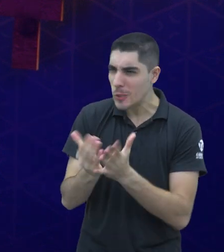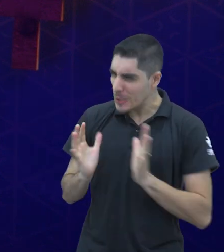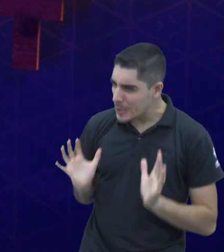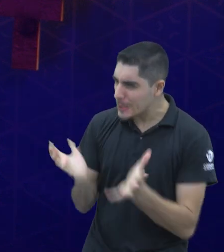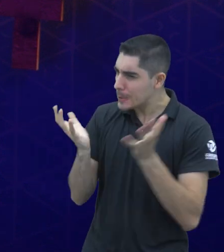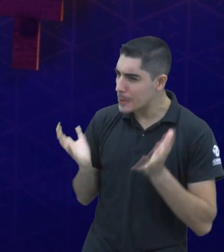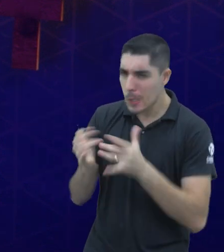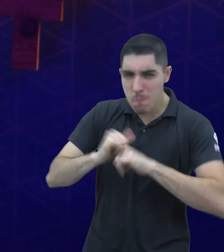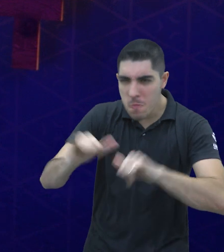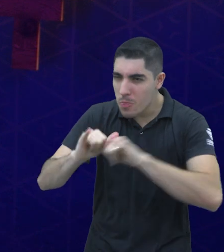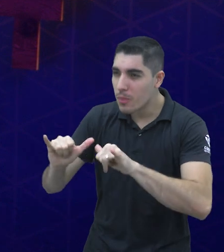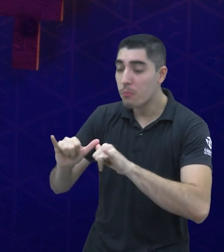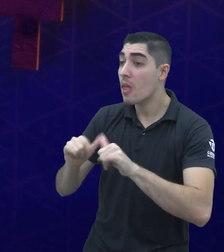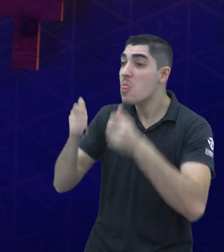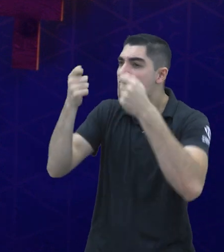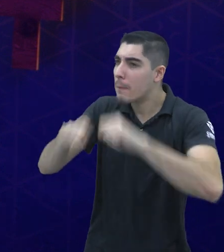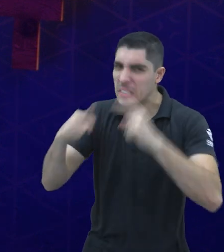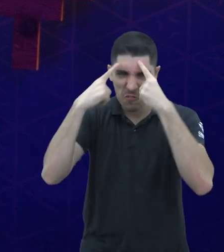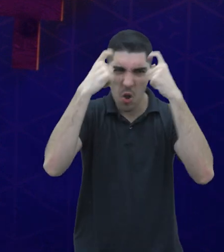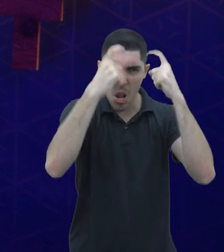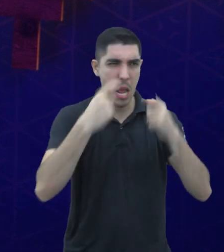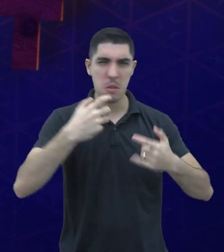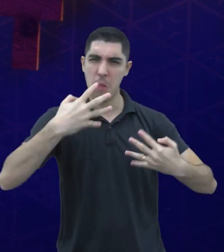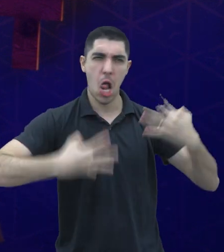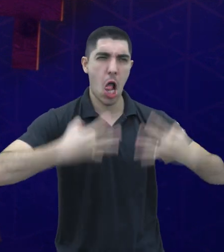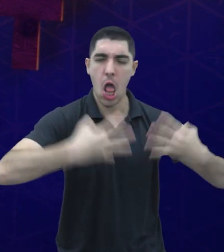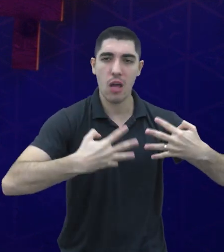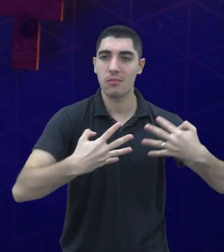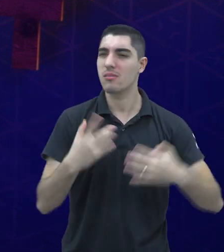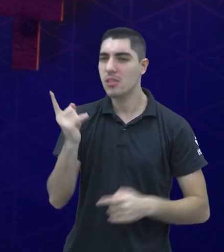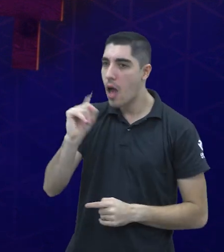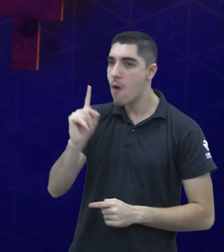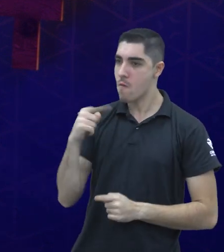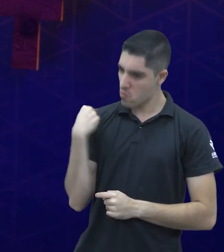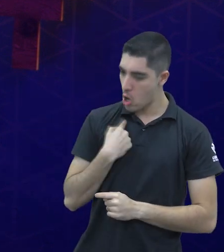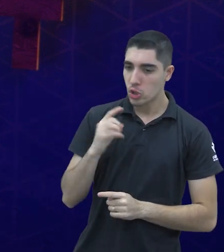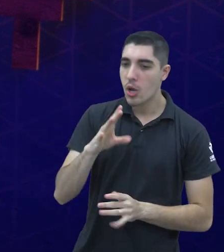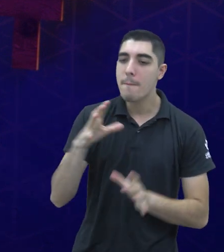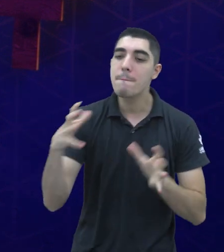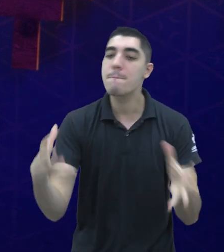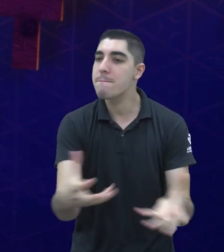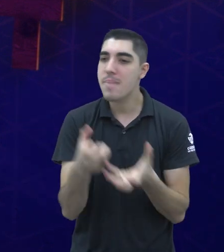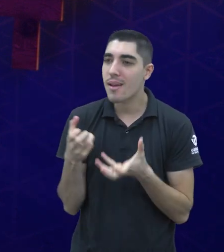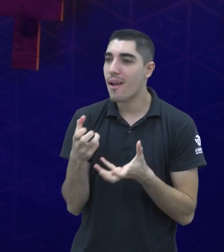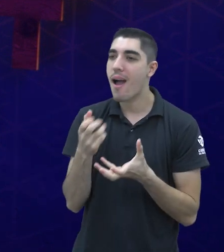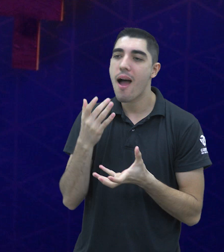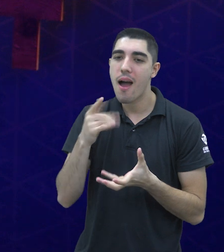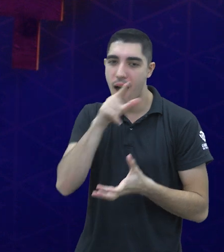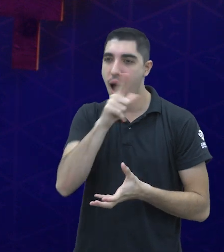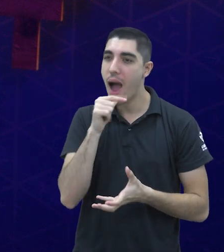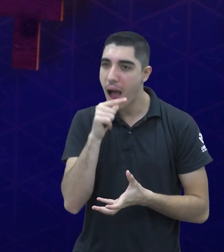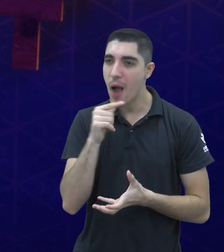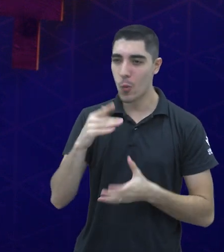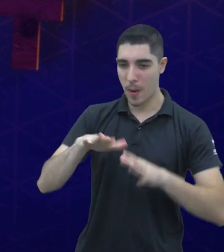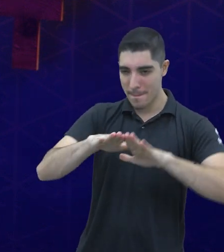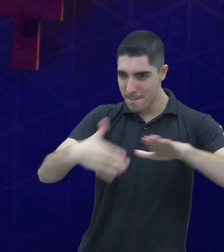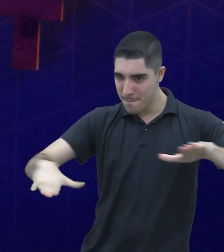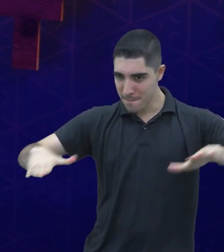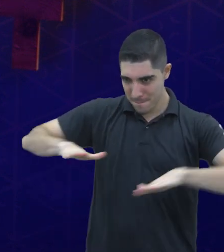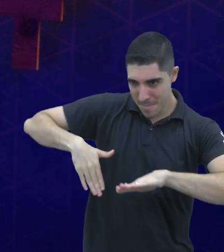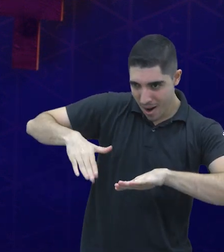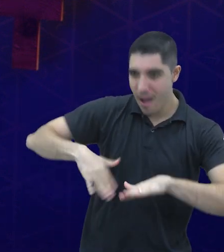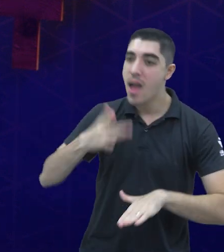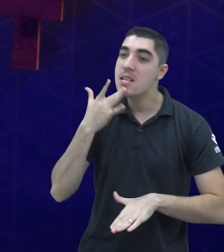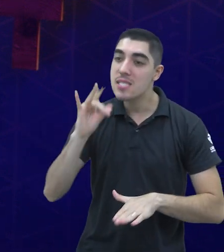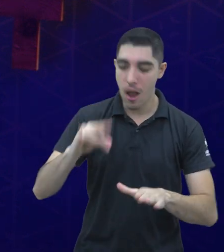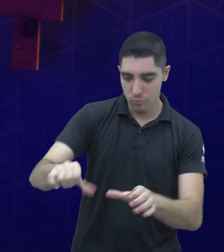esse protesto não violento pela independência, né? Então, essa atitude não violenta dele depois veio